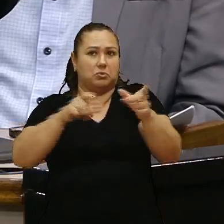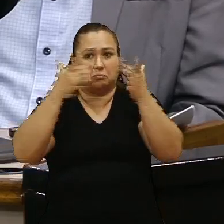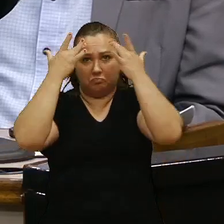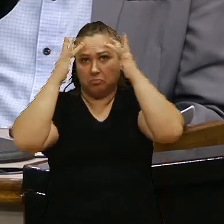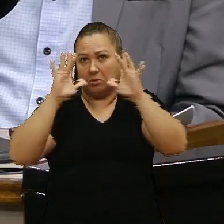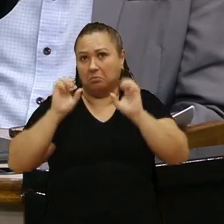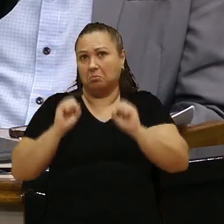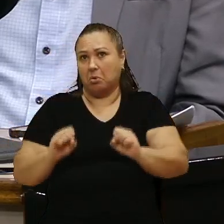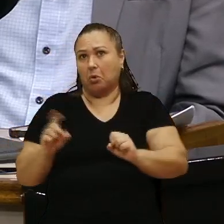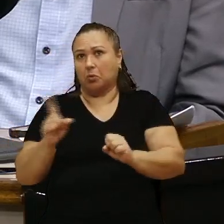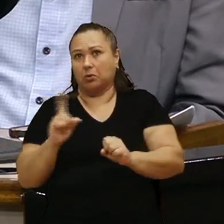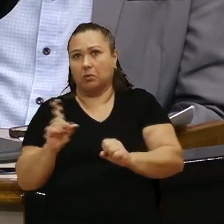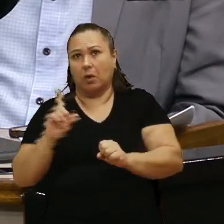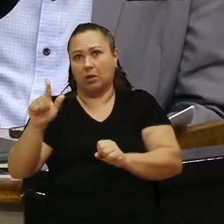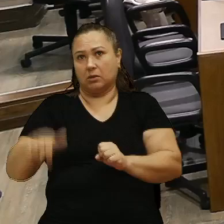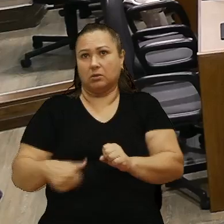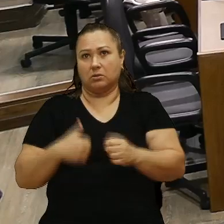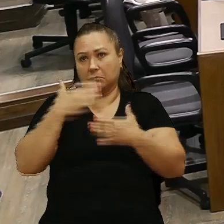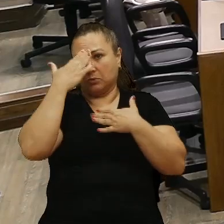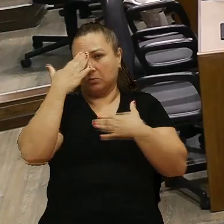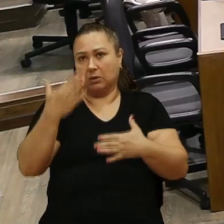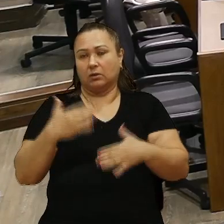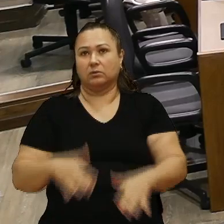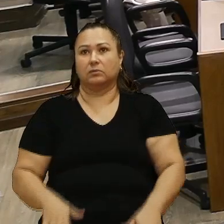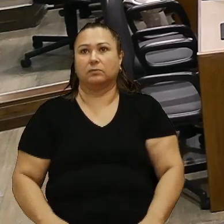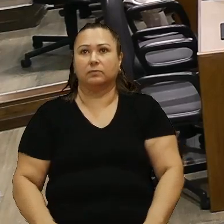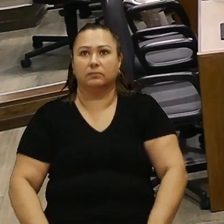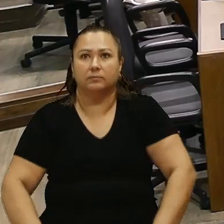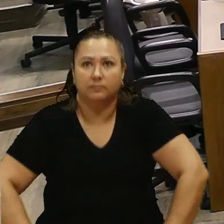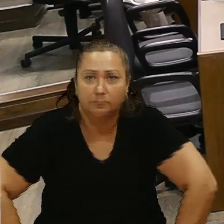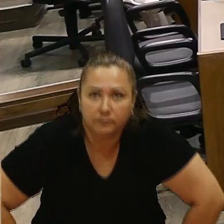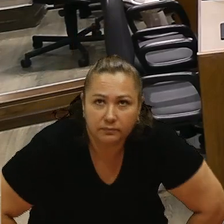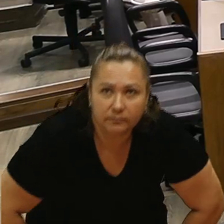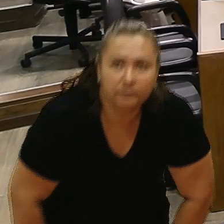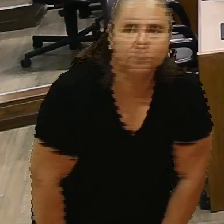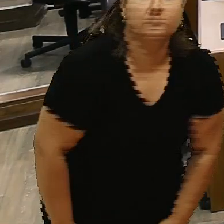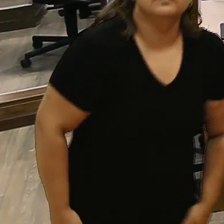Então, seria isso, senhor presidente. Muito obrigado. Obrigado, vereador. Próximo inscrito.